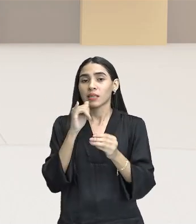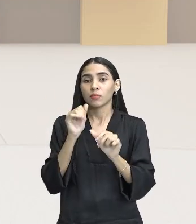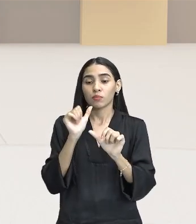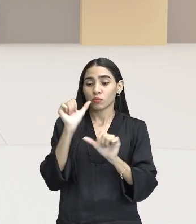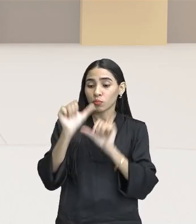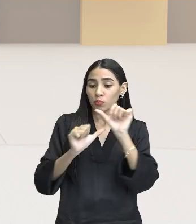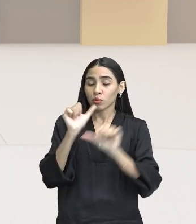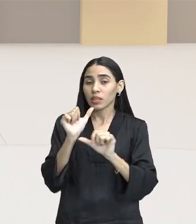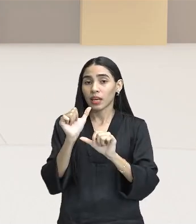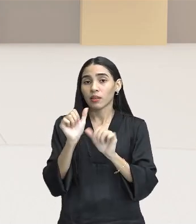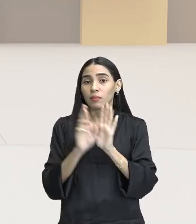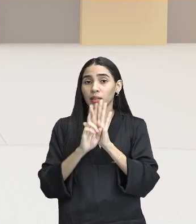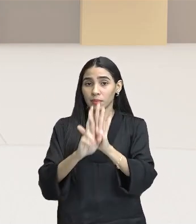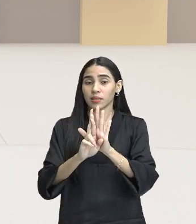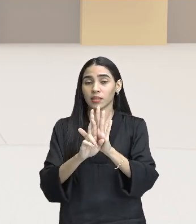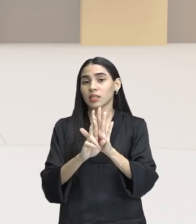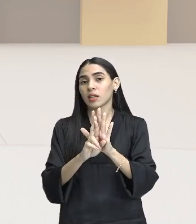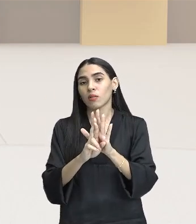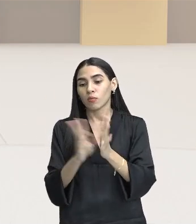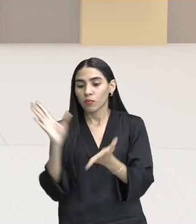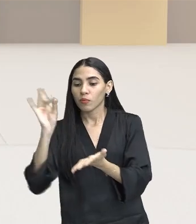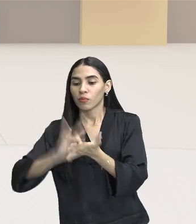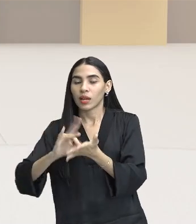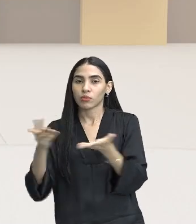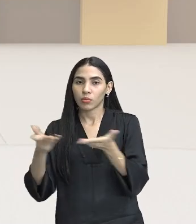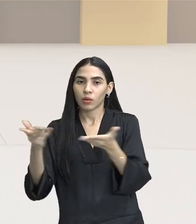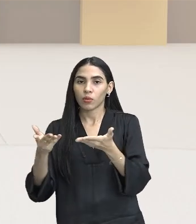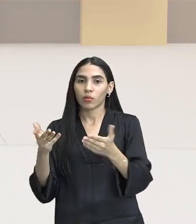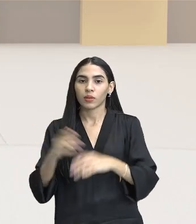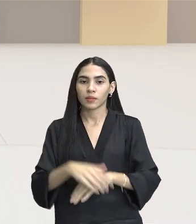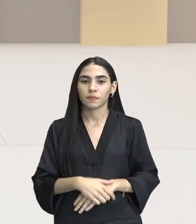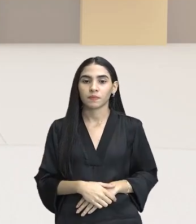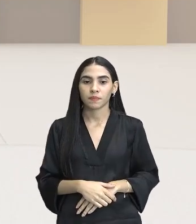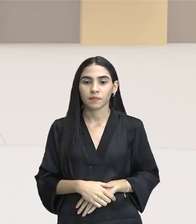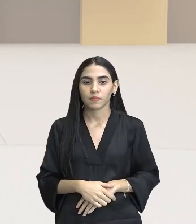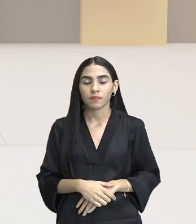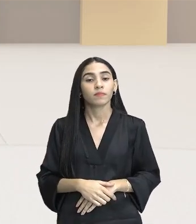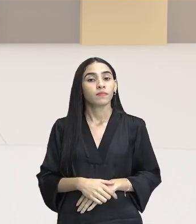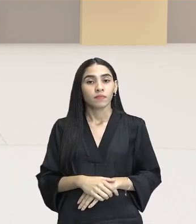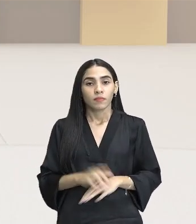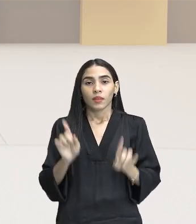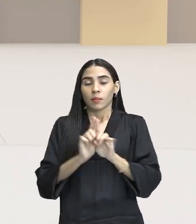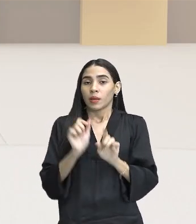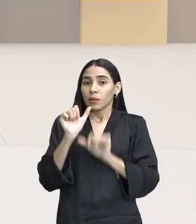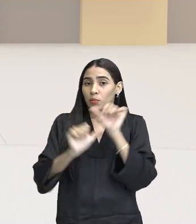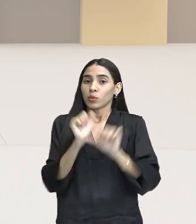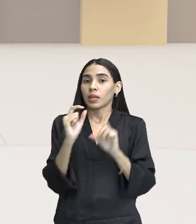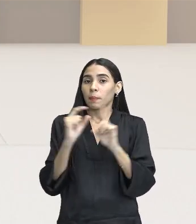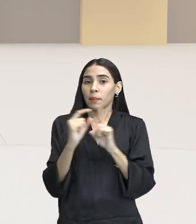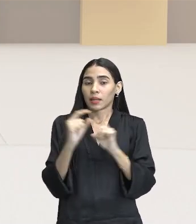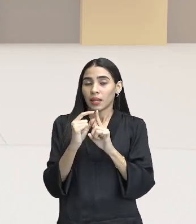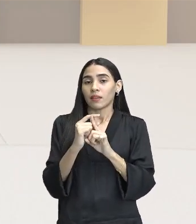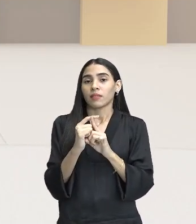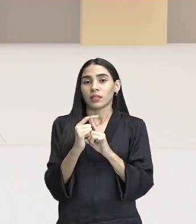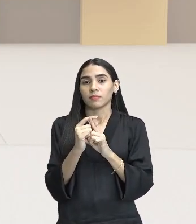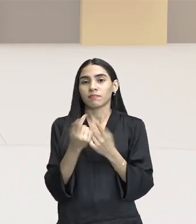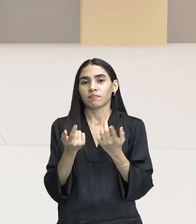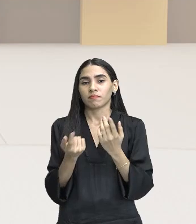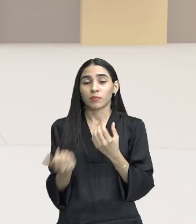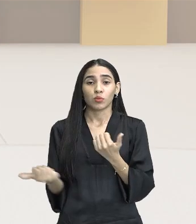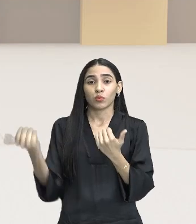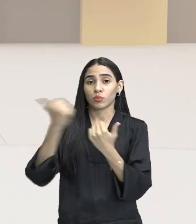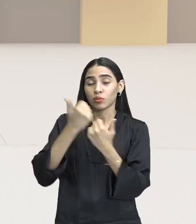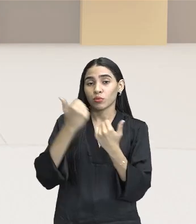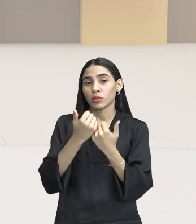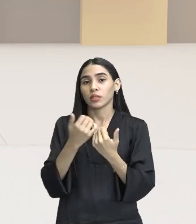uma representação na realidade da representação, transformar a palavra que substitui